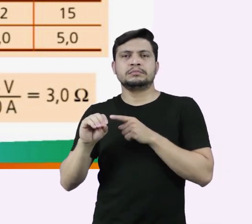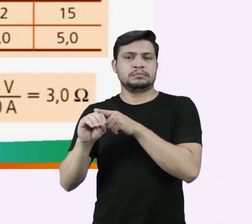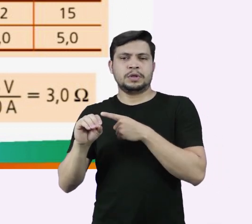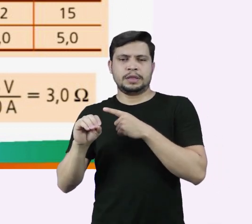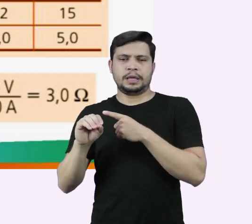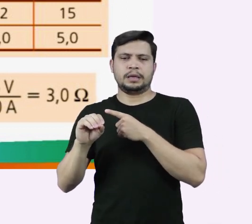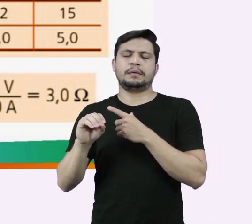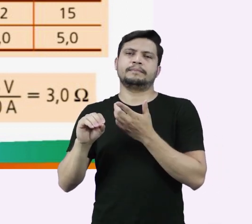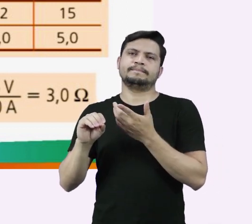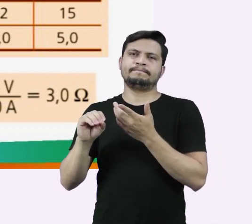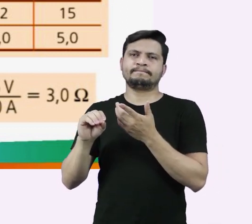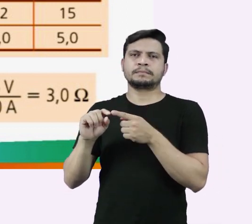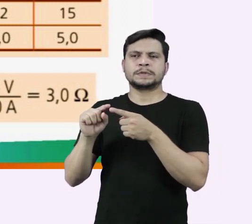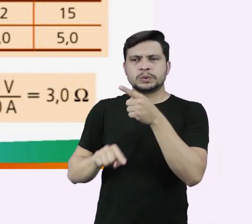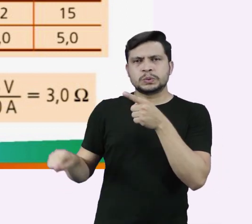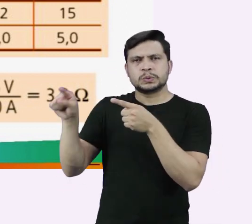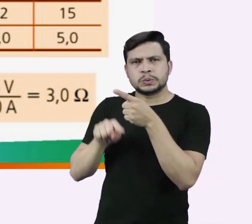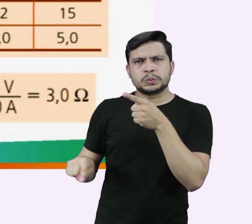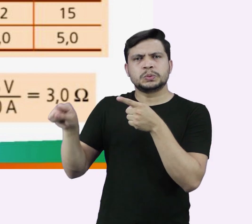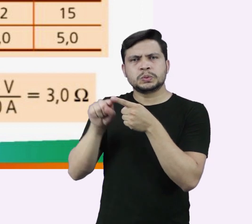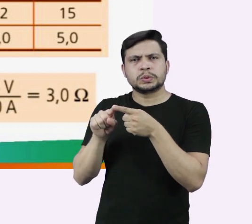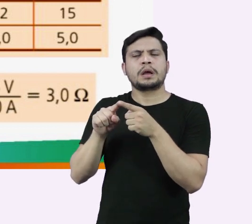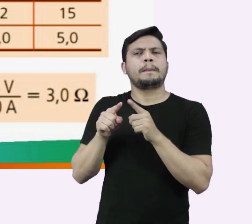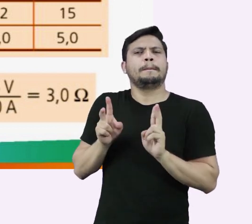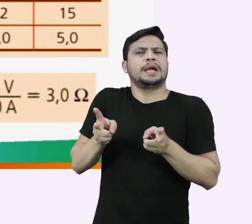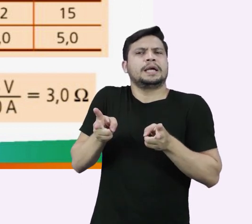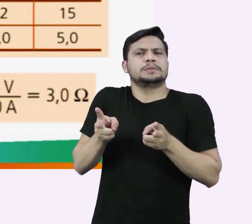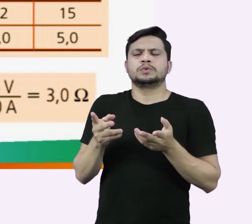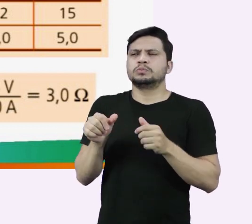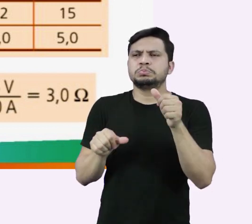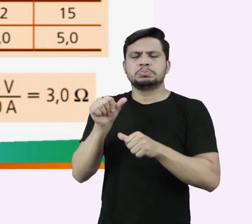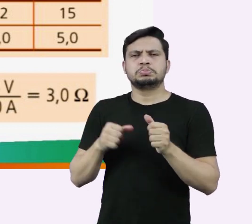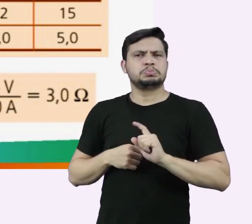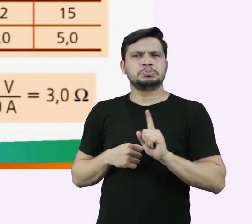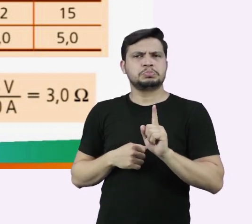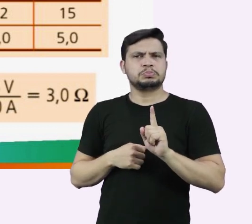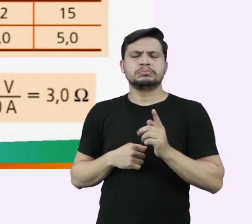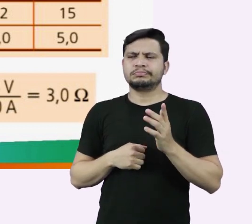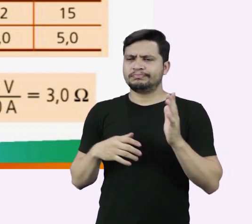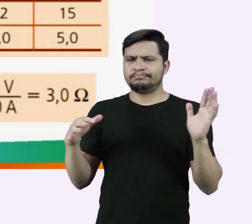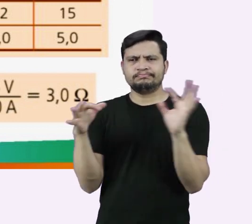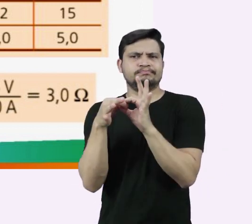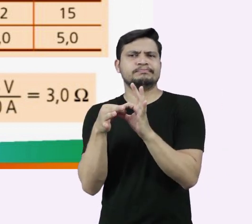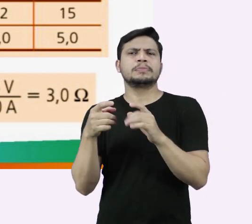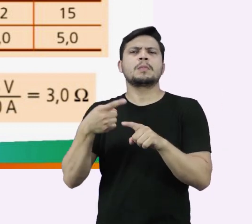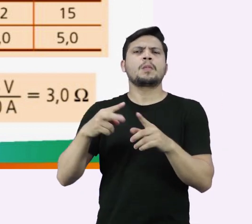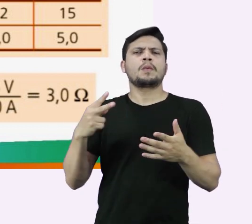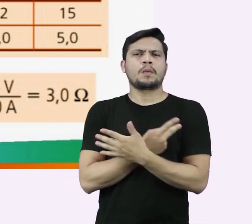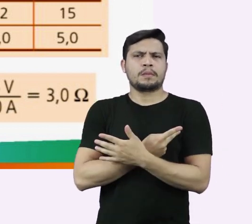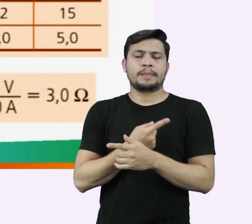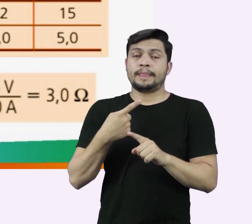corrente elétrica era sempre um valor constante. E isso acontece por quê? Bom, dentro da estrutura